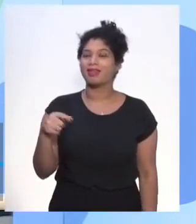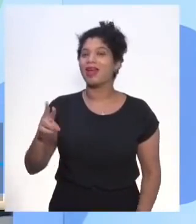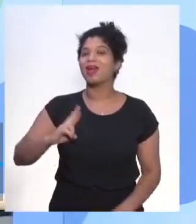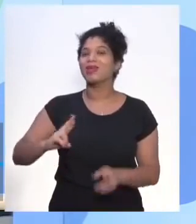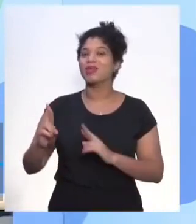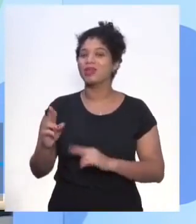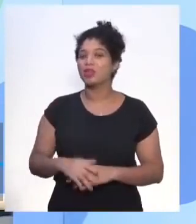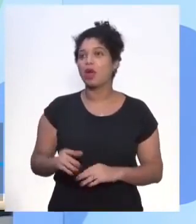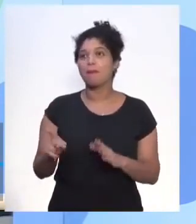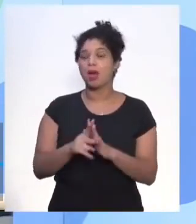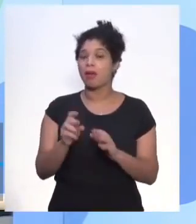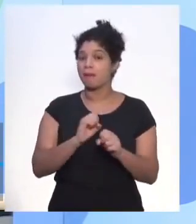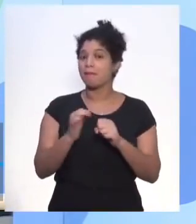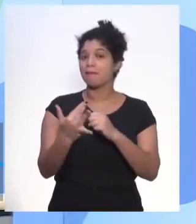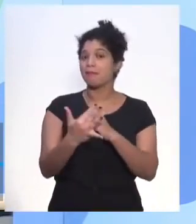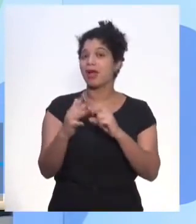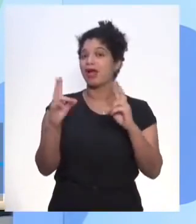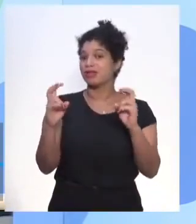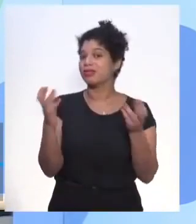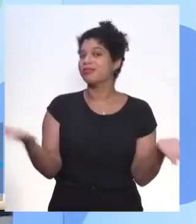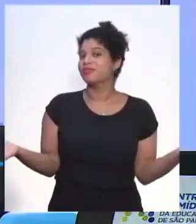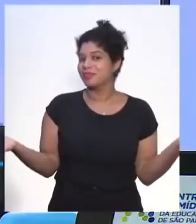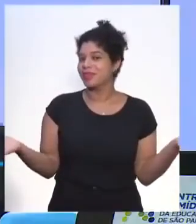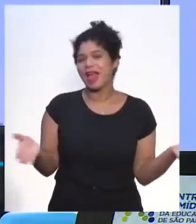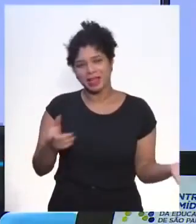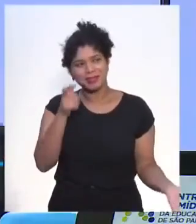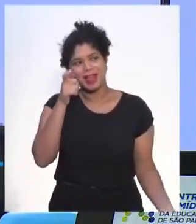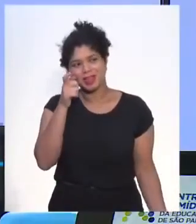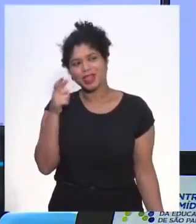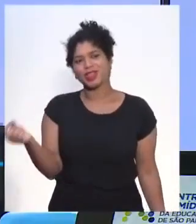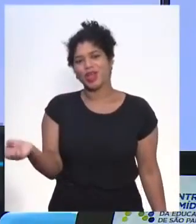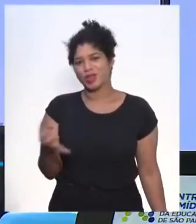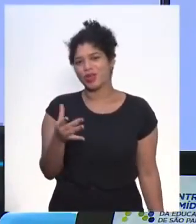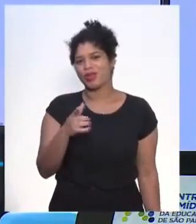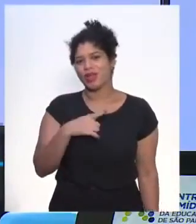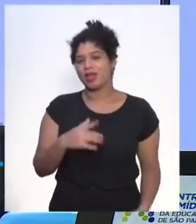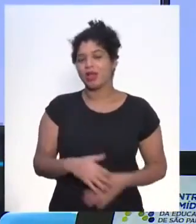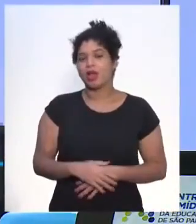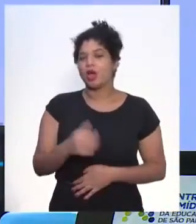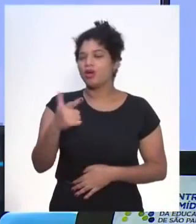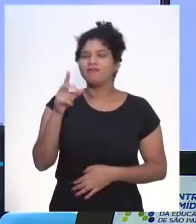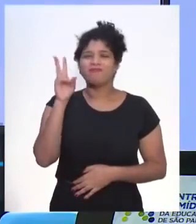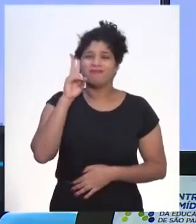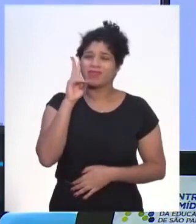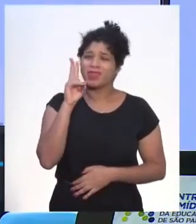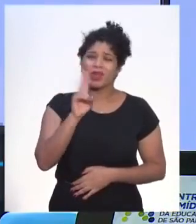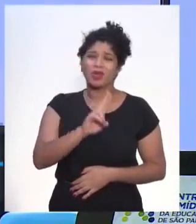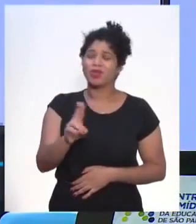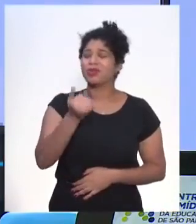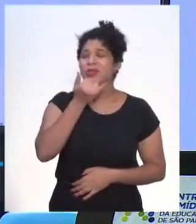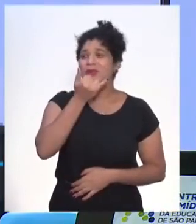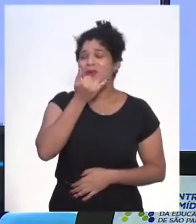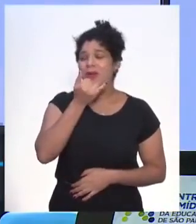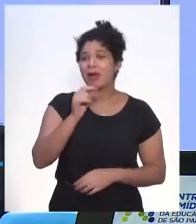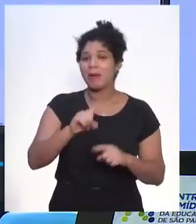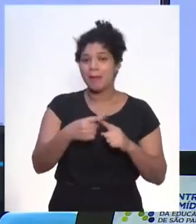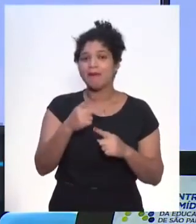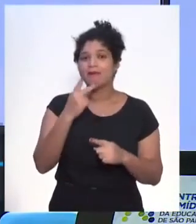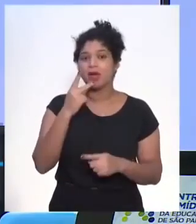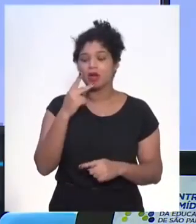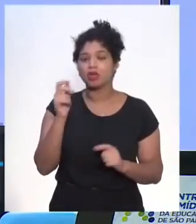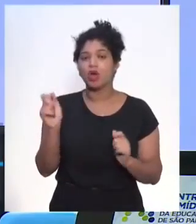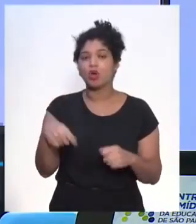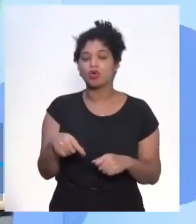tema pandemia. É um Muito tema interessante, super atual, né? Teve uma outra, eu não recordo o nome, porque eu passei na hora, mas que mencionou